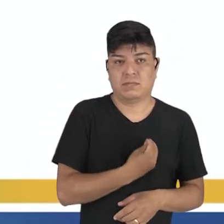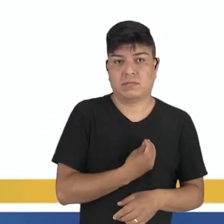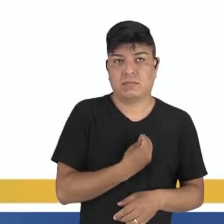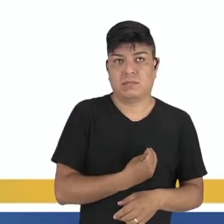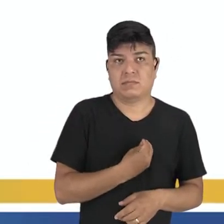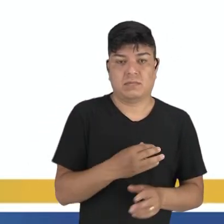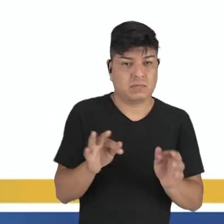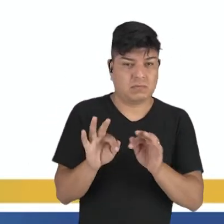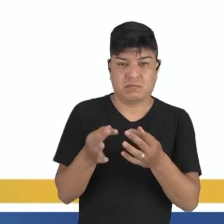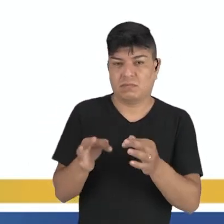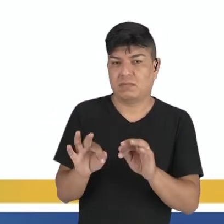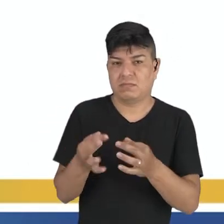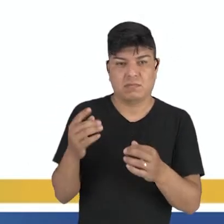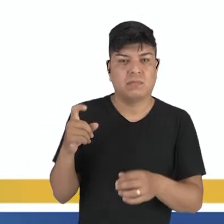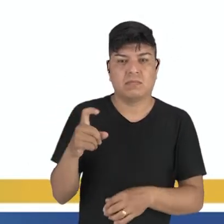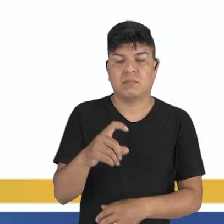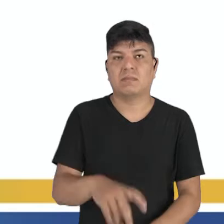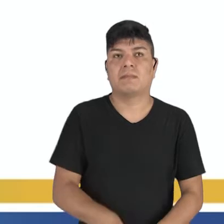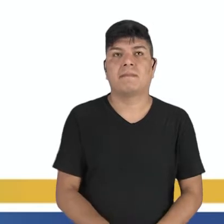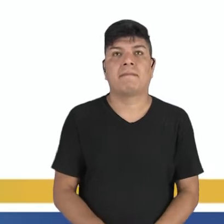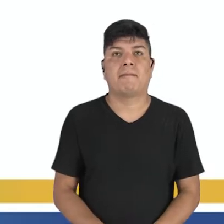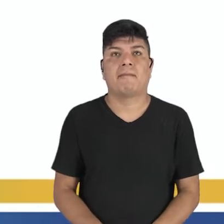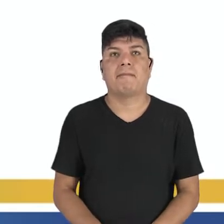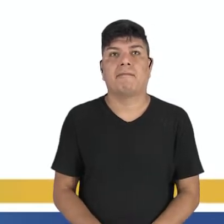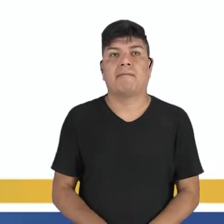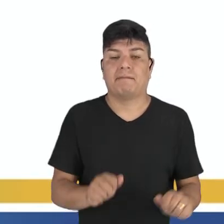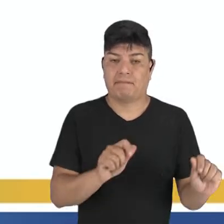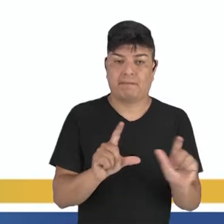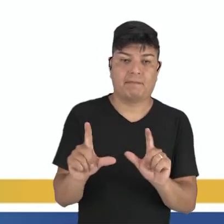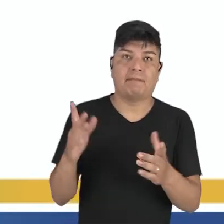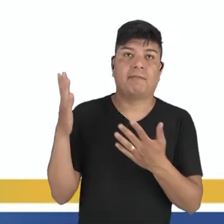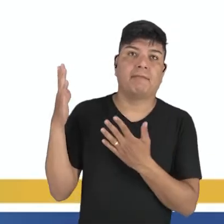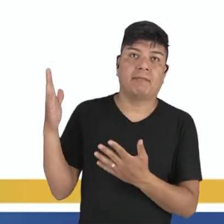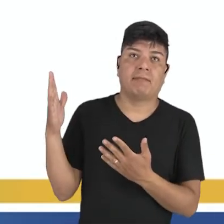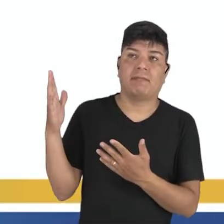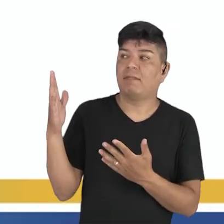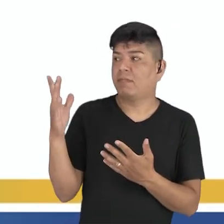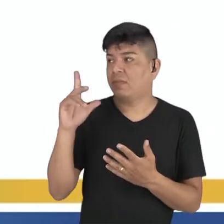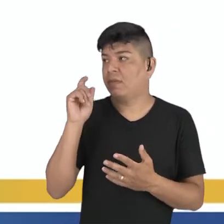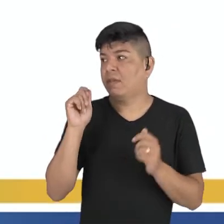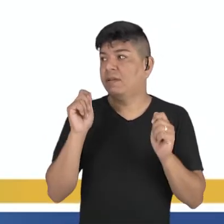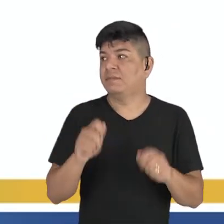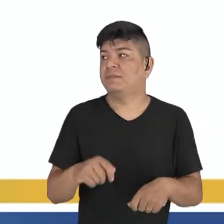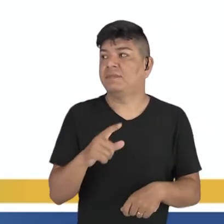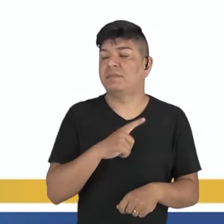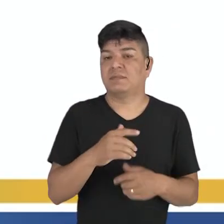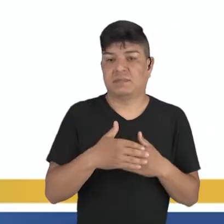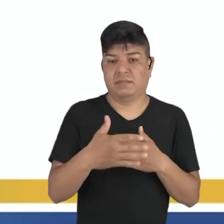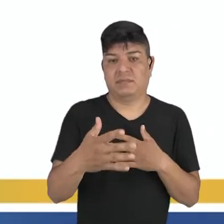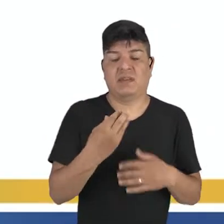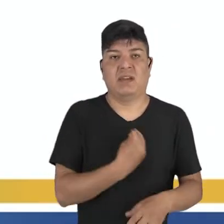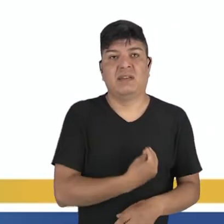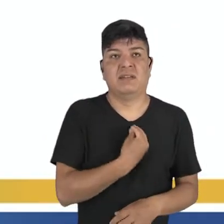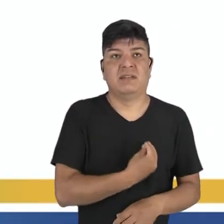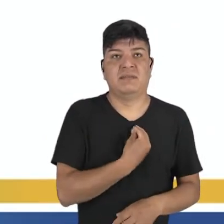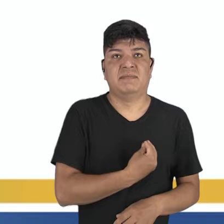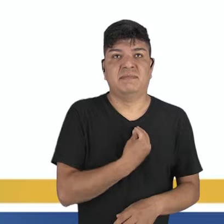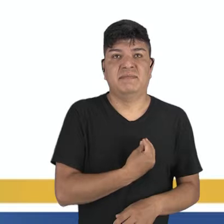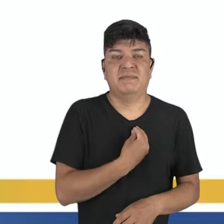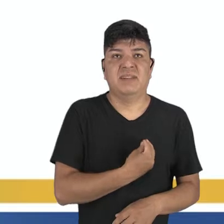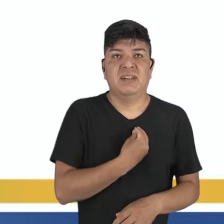organismos muito simples, tá? Aí na telinha fala, ó, esses organismos podem ter sido o início da vida,